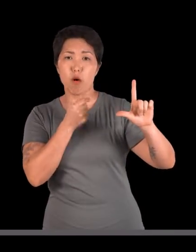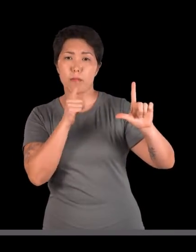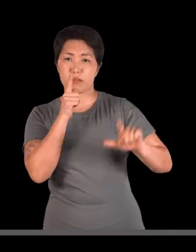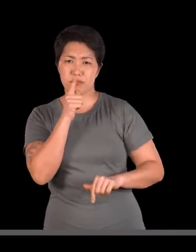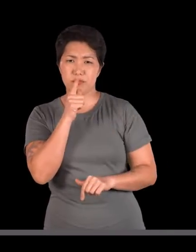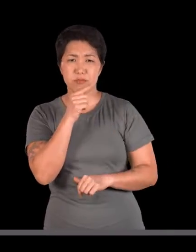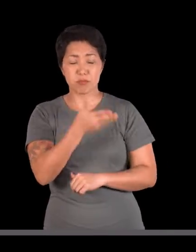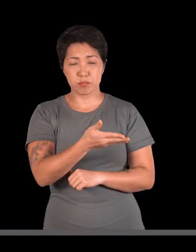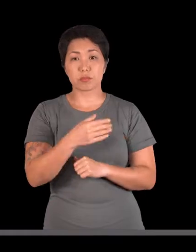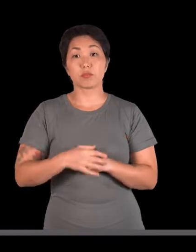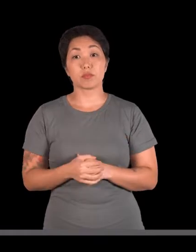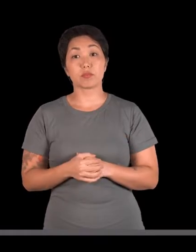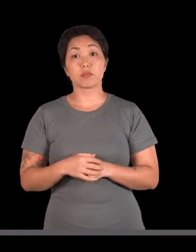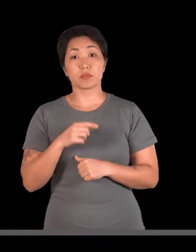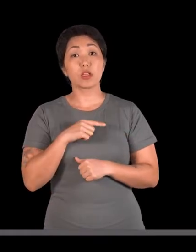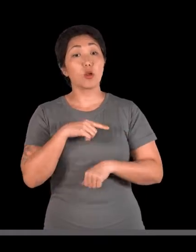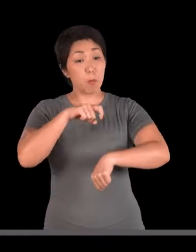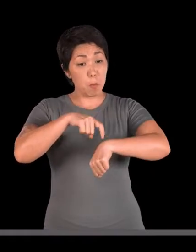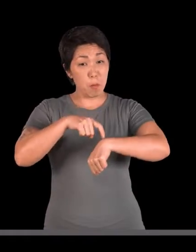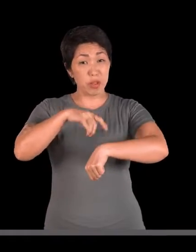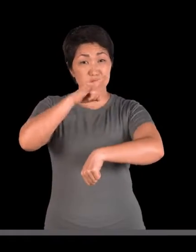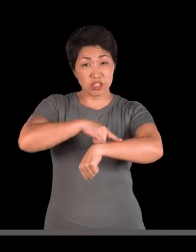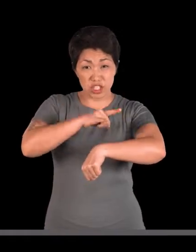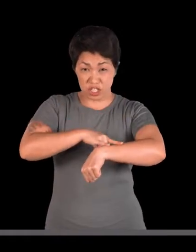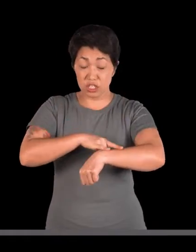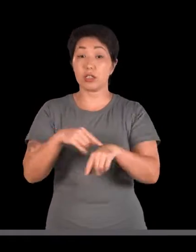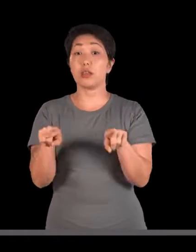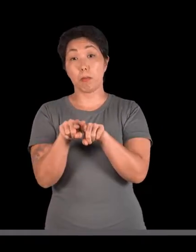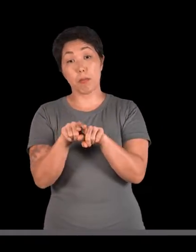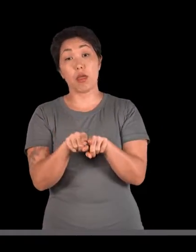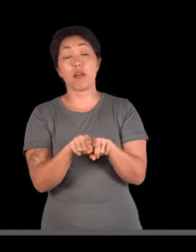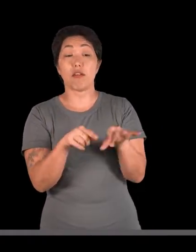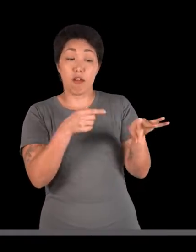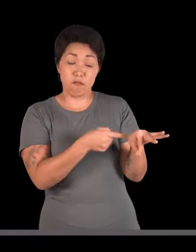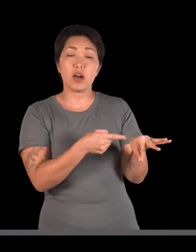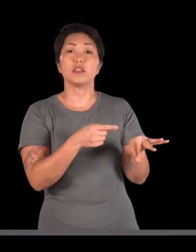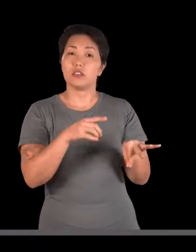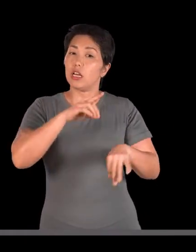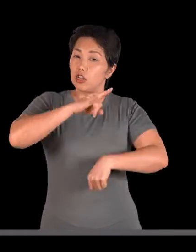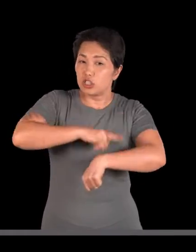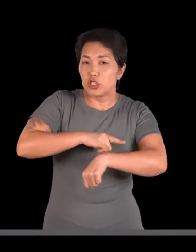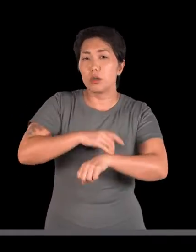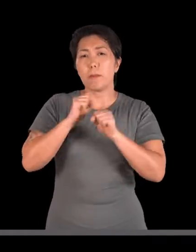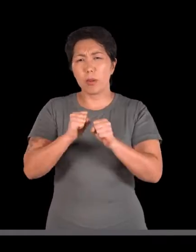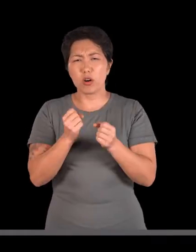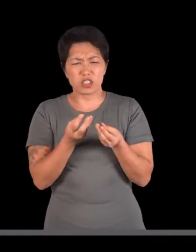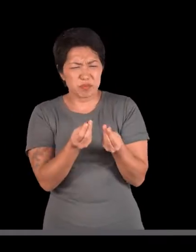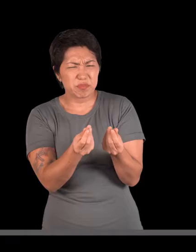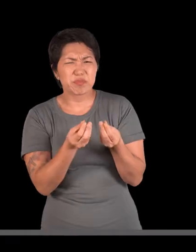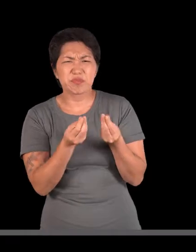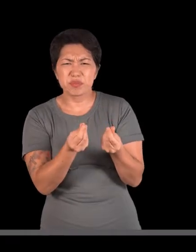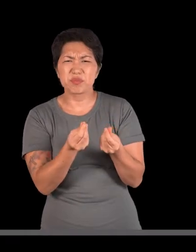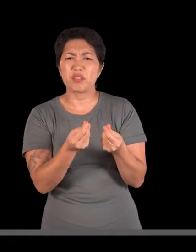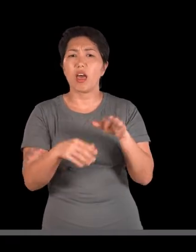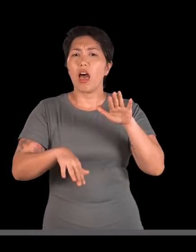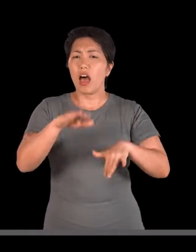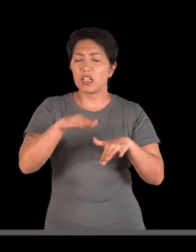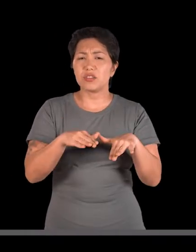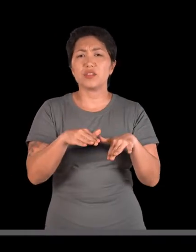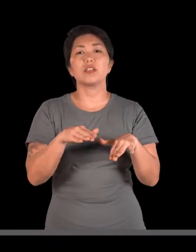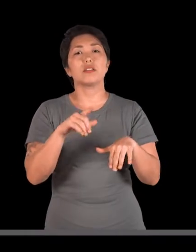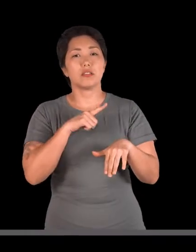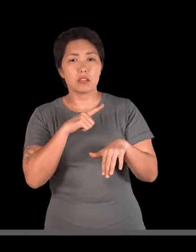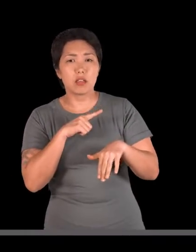dos homens é na uretra, né, esse canal por onde sai o xixi, na uretra feminina também. Então, ardências, a saída de uma